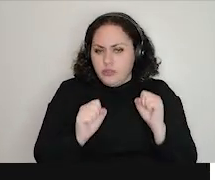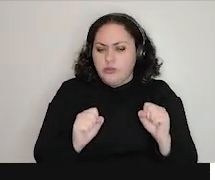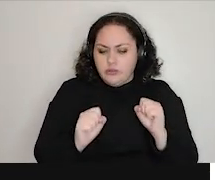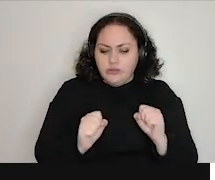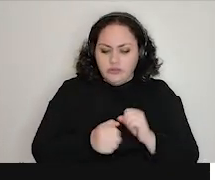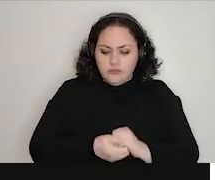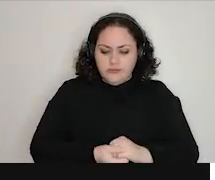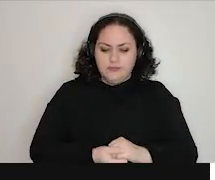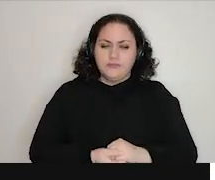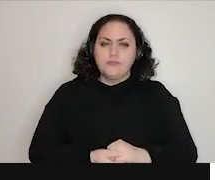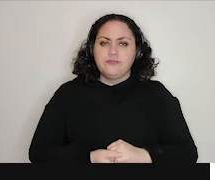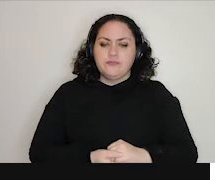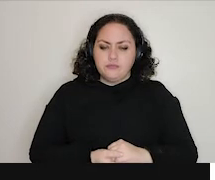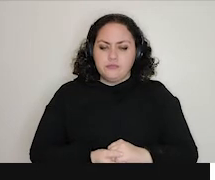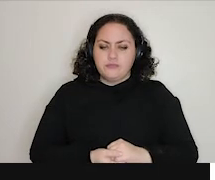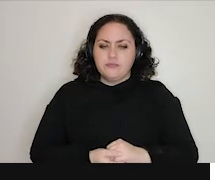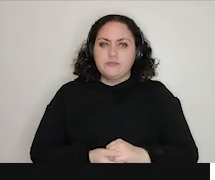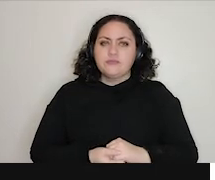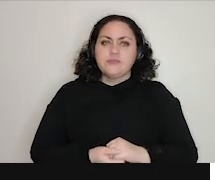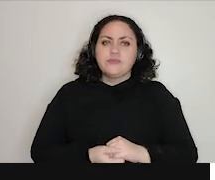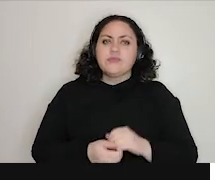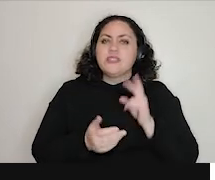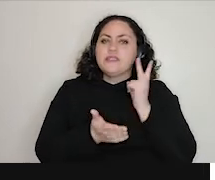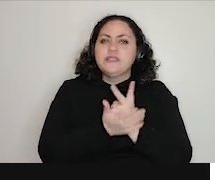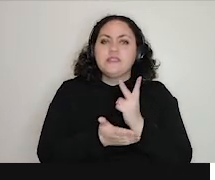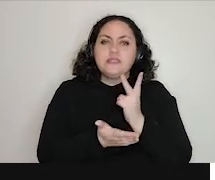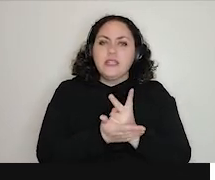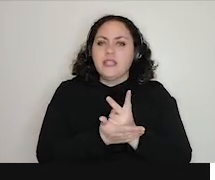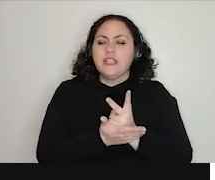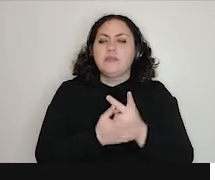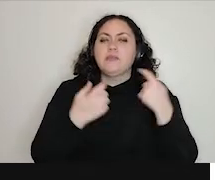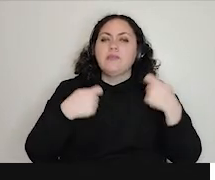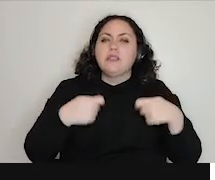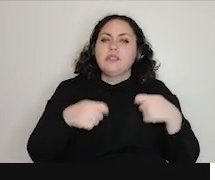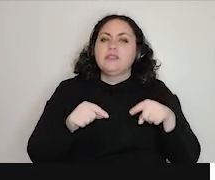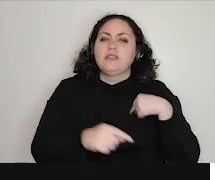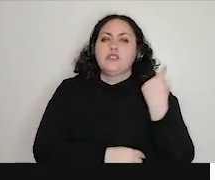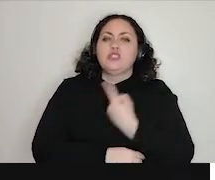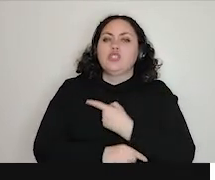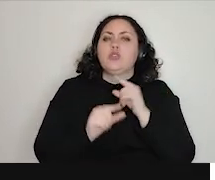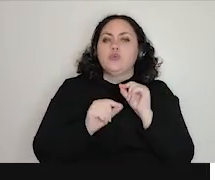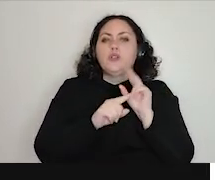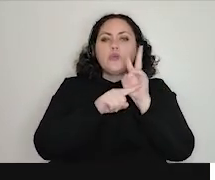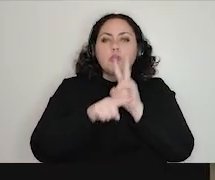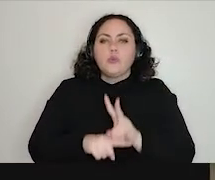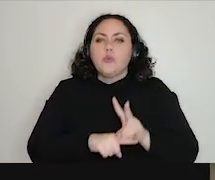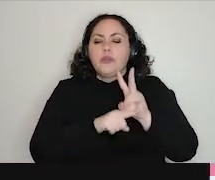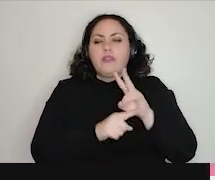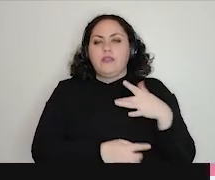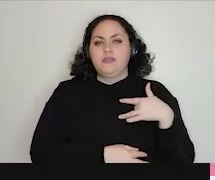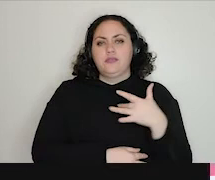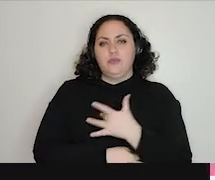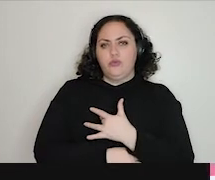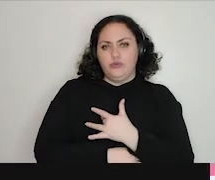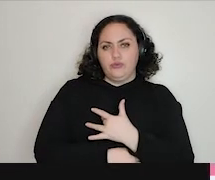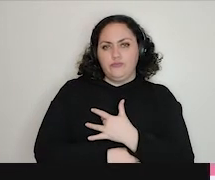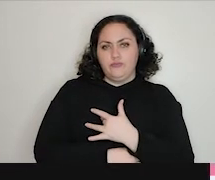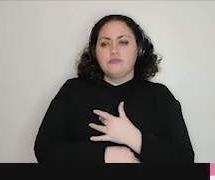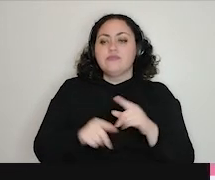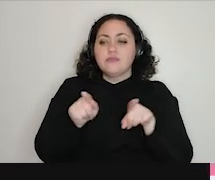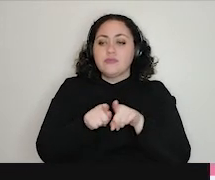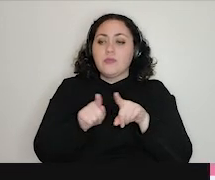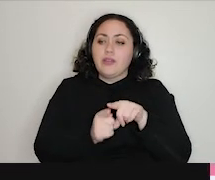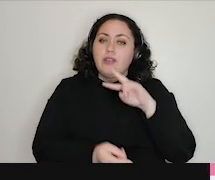coisas vão se desenvolvendo, né? Mas que sempre, sem exceção, a gente precisa estar promovendo um cuidado em